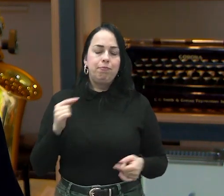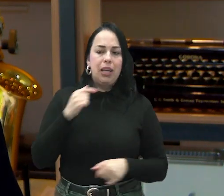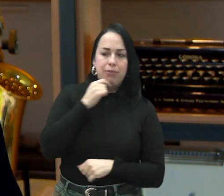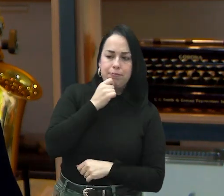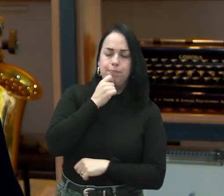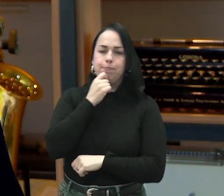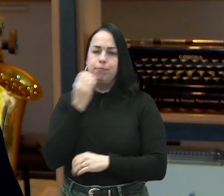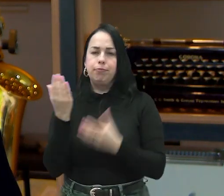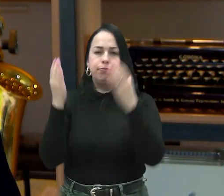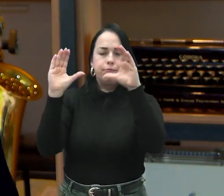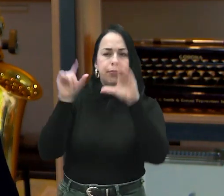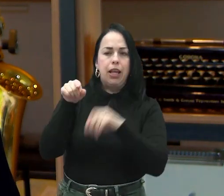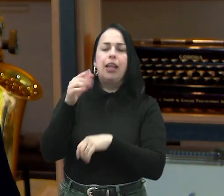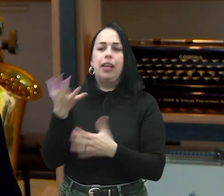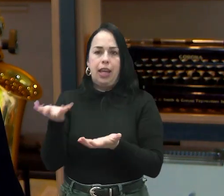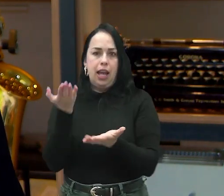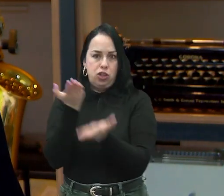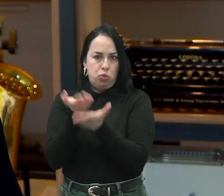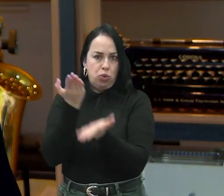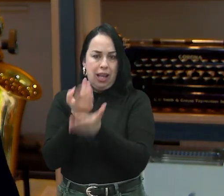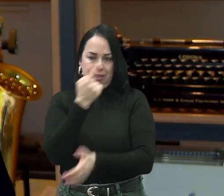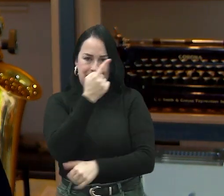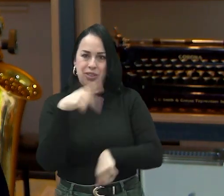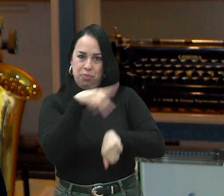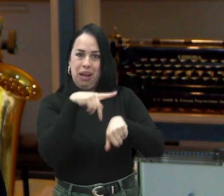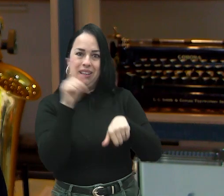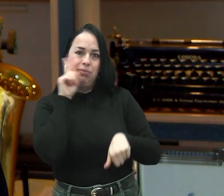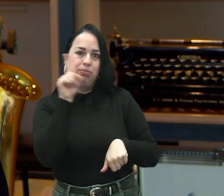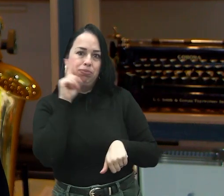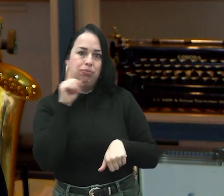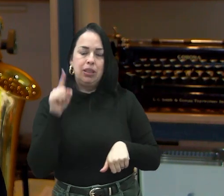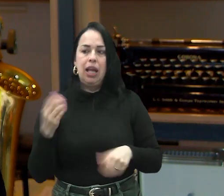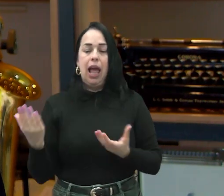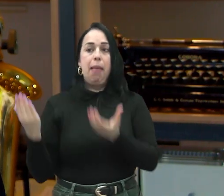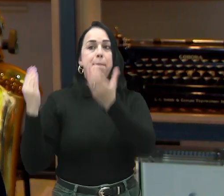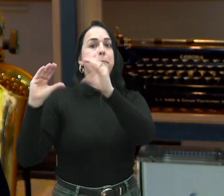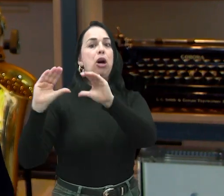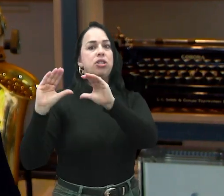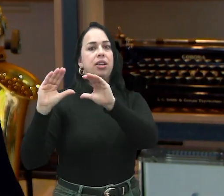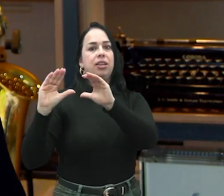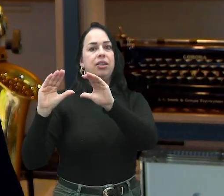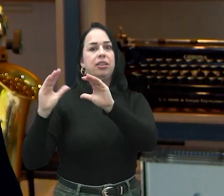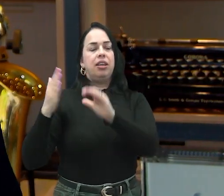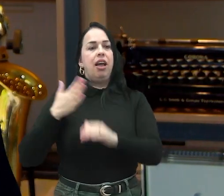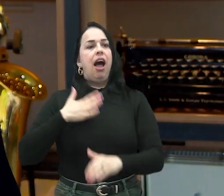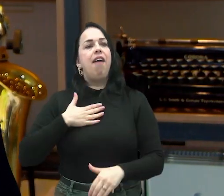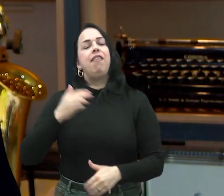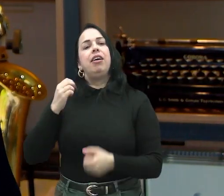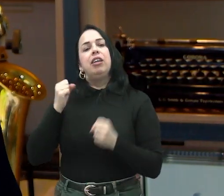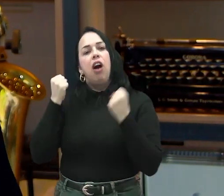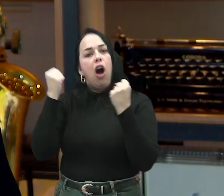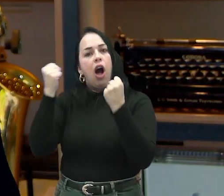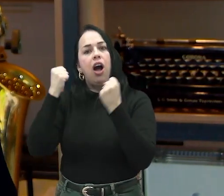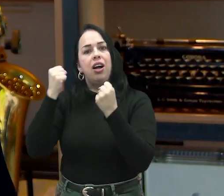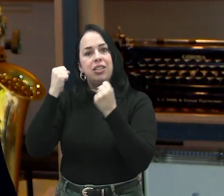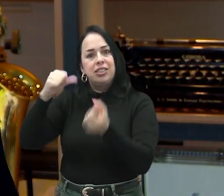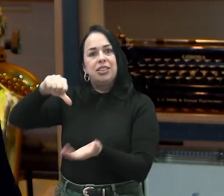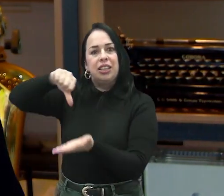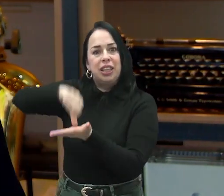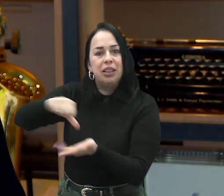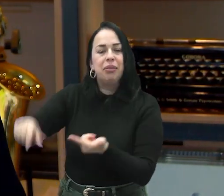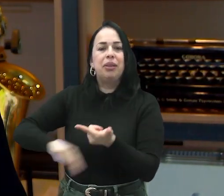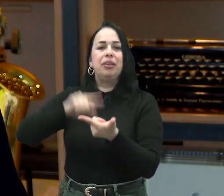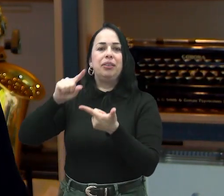Então, eles olhando ali já podem saber. Então, um aluno ele quer estudar lá nos Estados Unidos, aí ele coloca na rede social, vive o